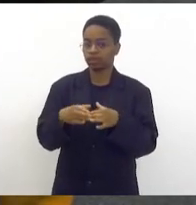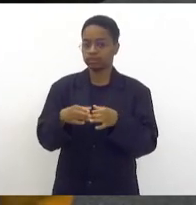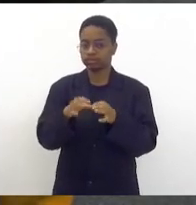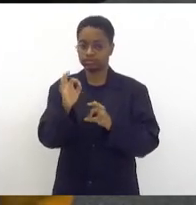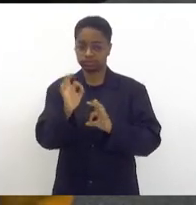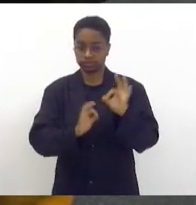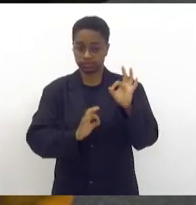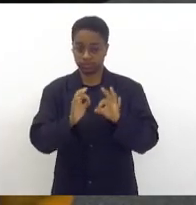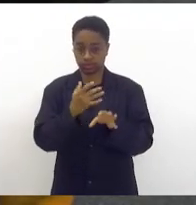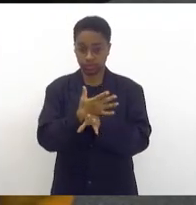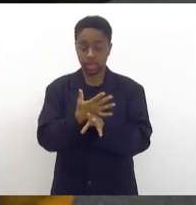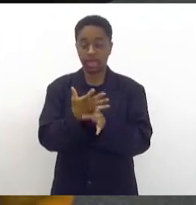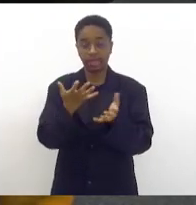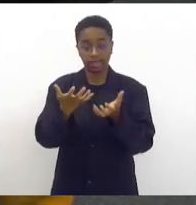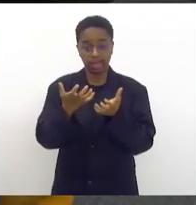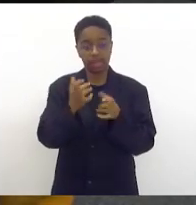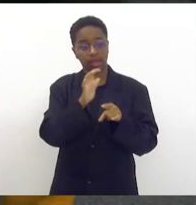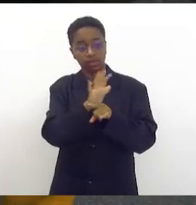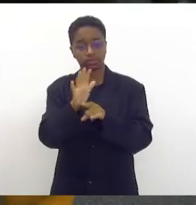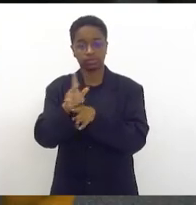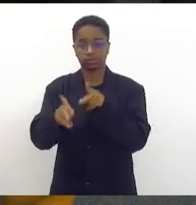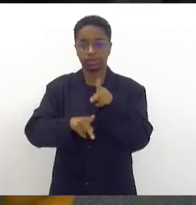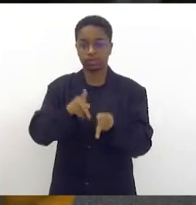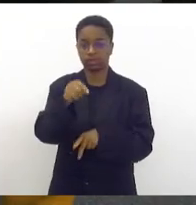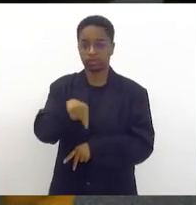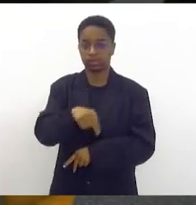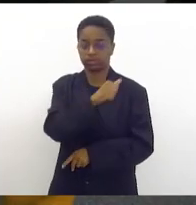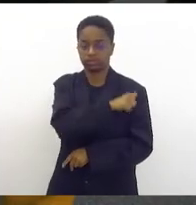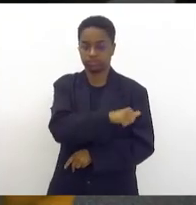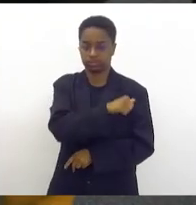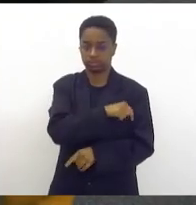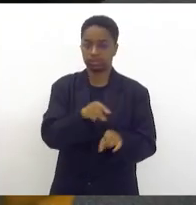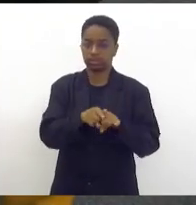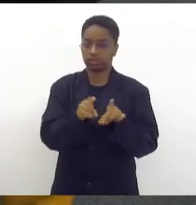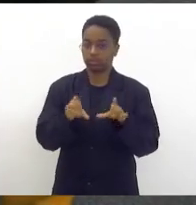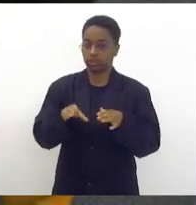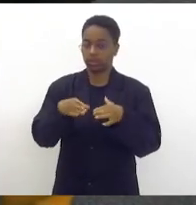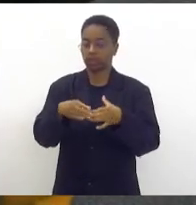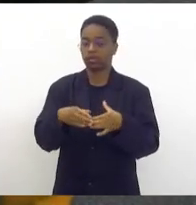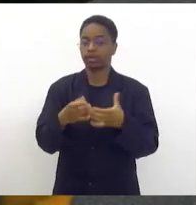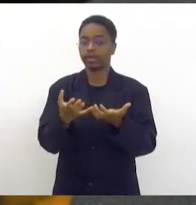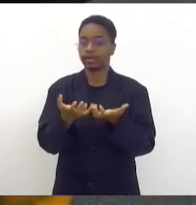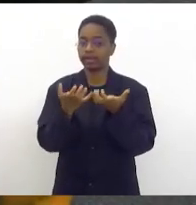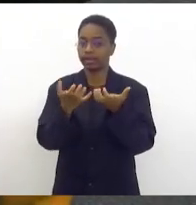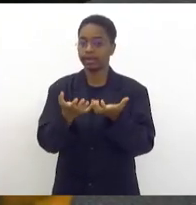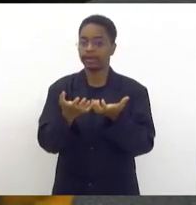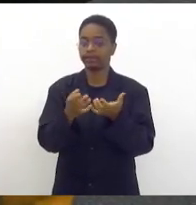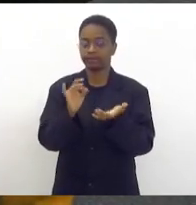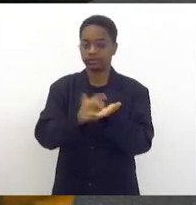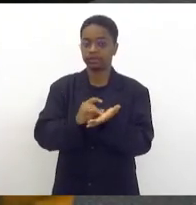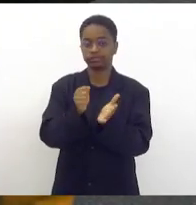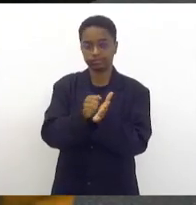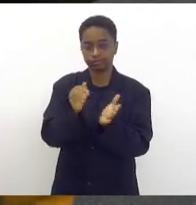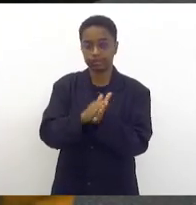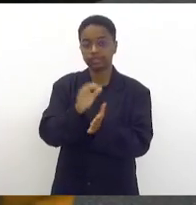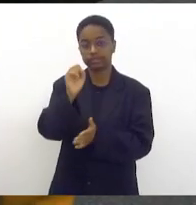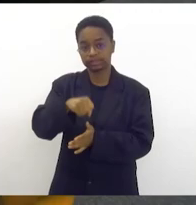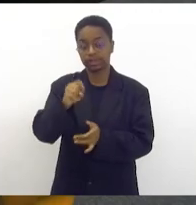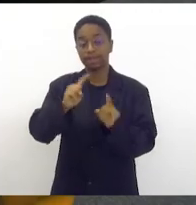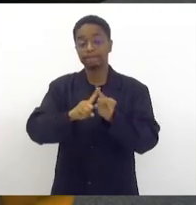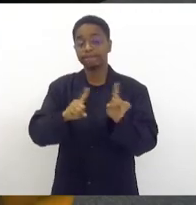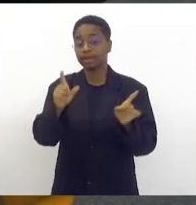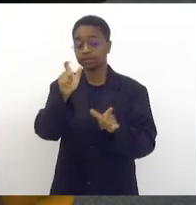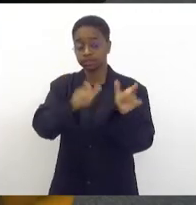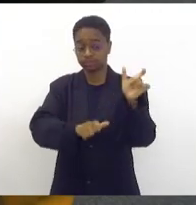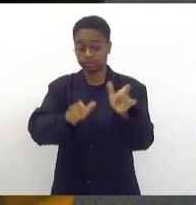o bem da população do Rio de Janeiro. A Comissão da Desordem Urbana quer que puna, sim, que multa aqueles